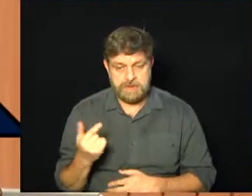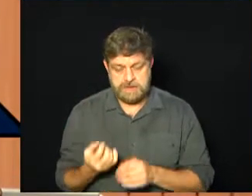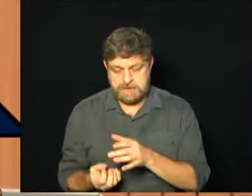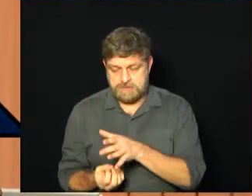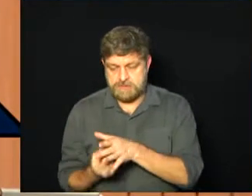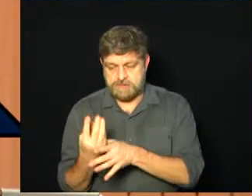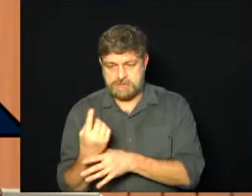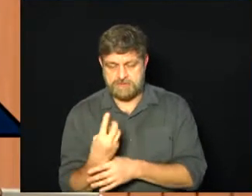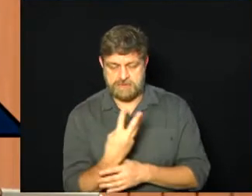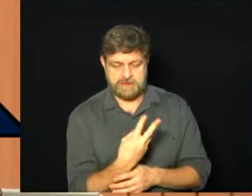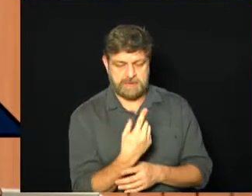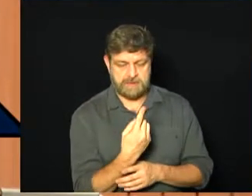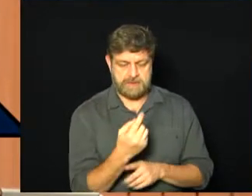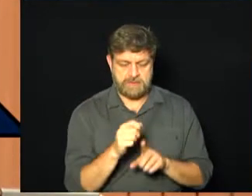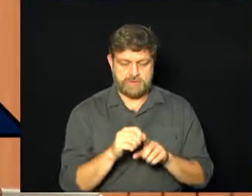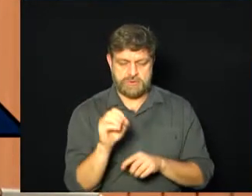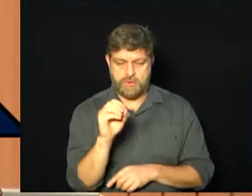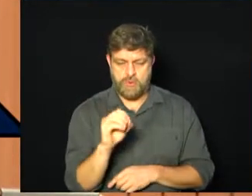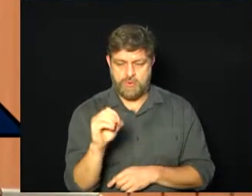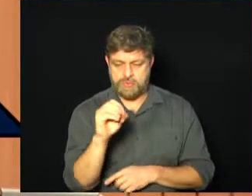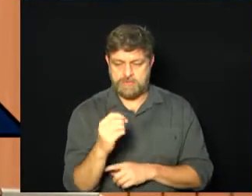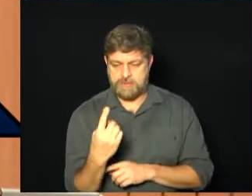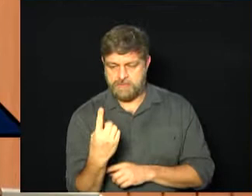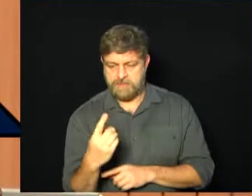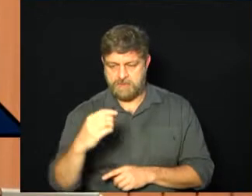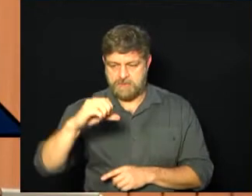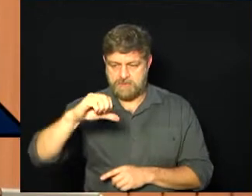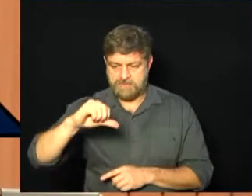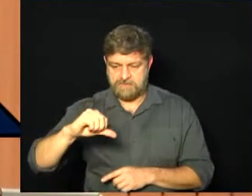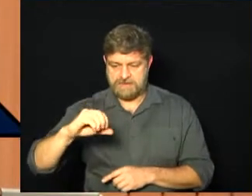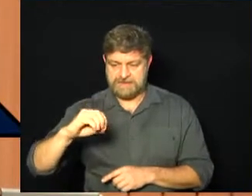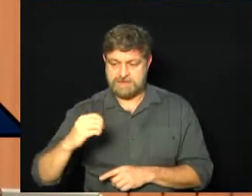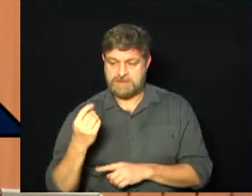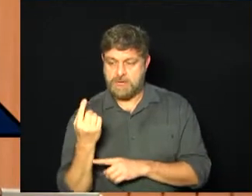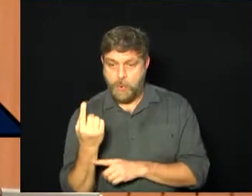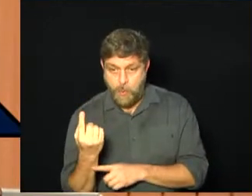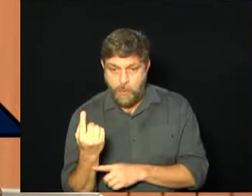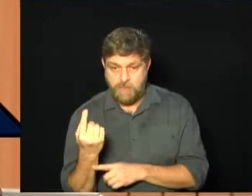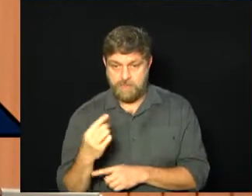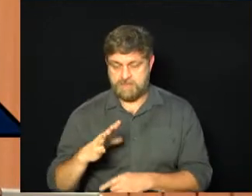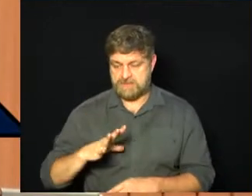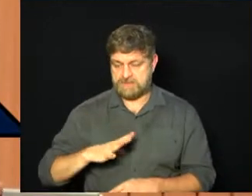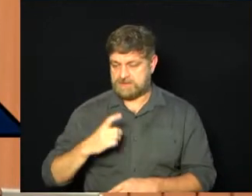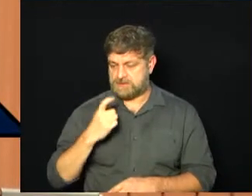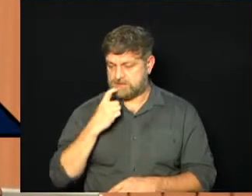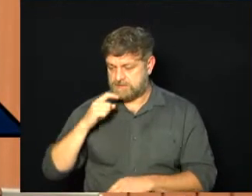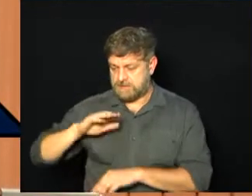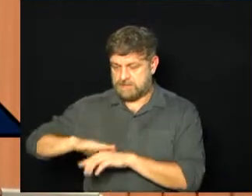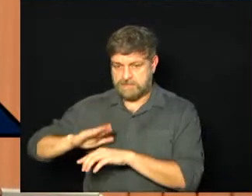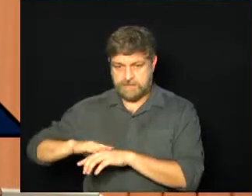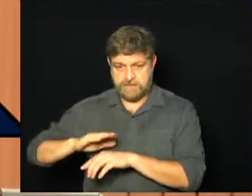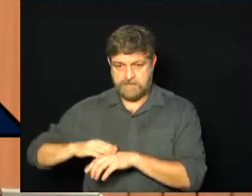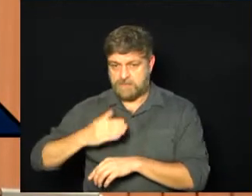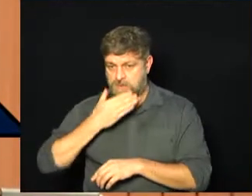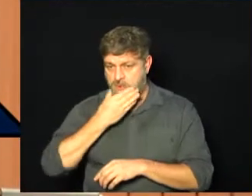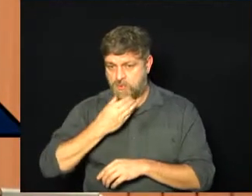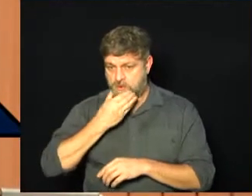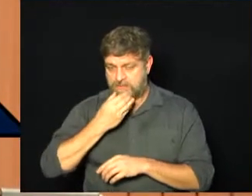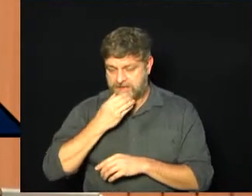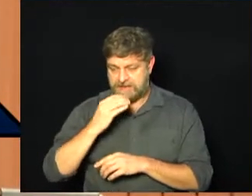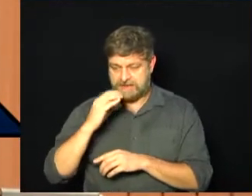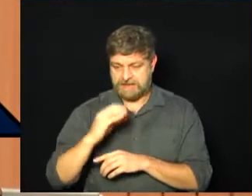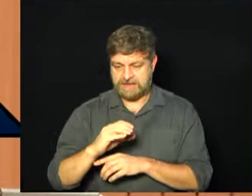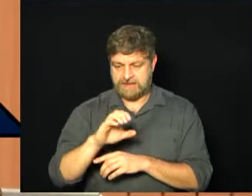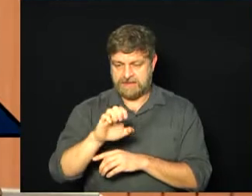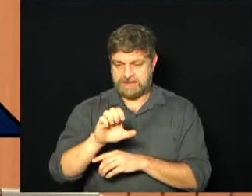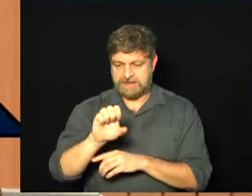em 31 de outubro de 1901, na cidade de Campinas, por César Bierrenbach, por